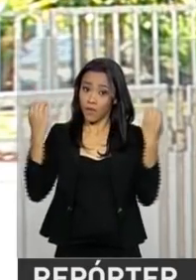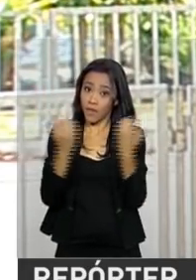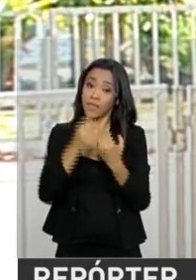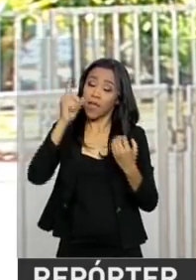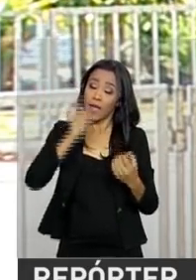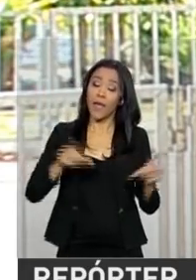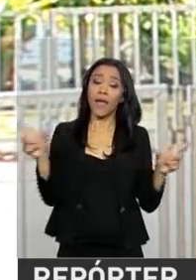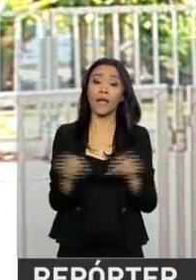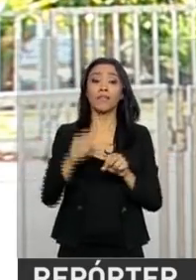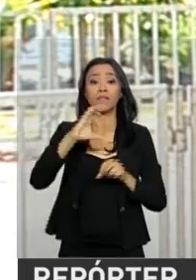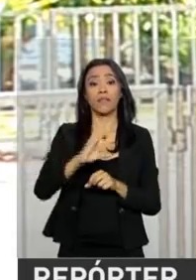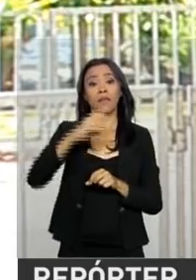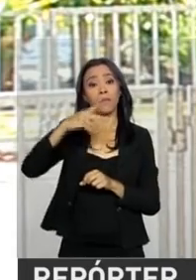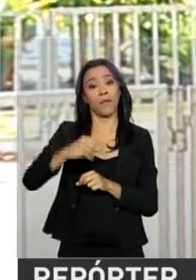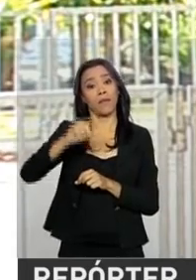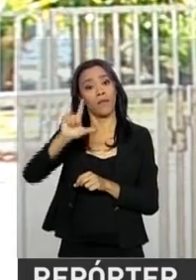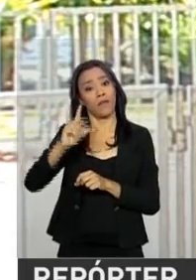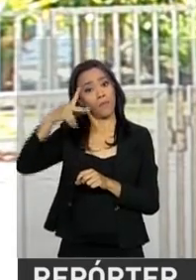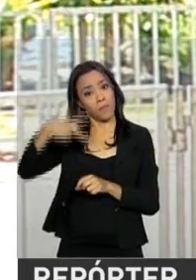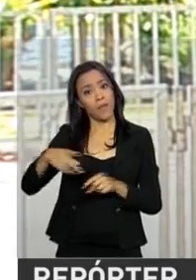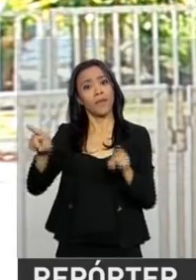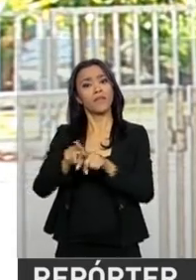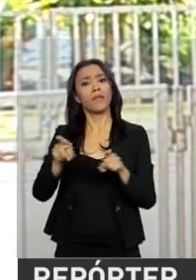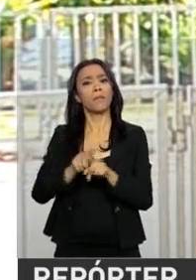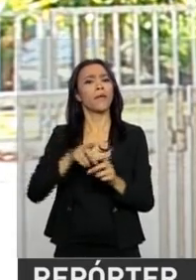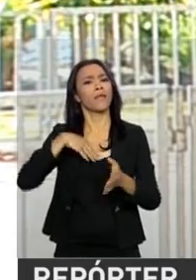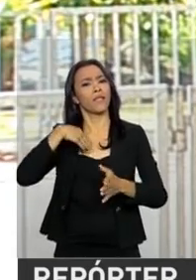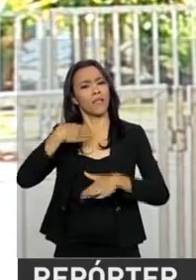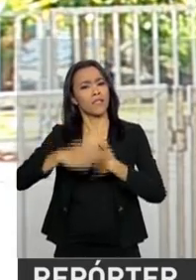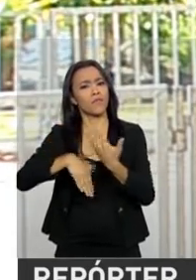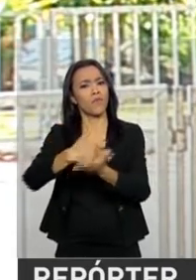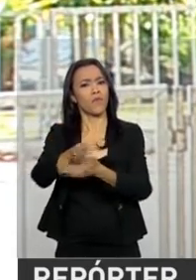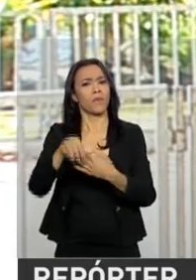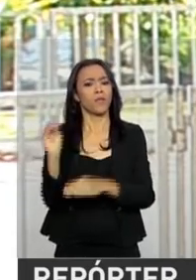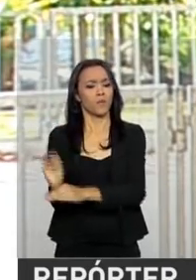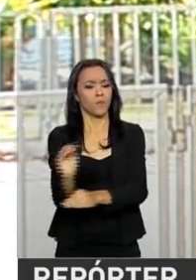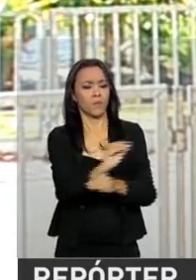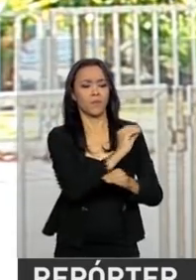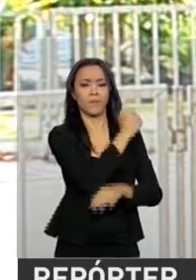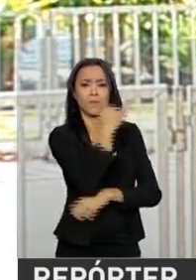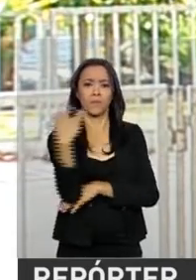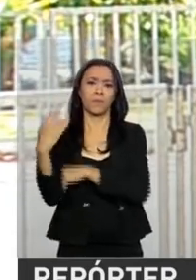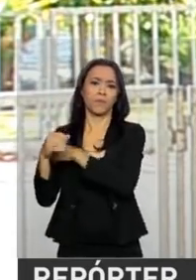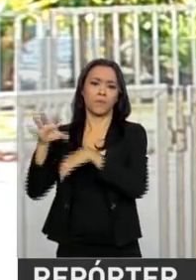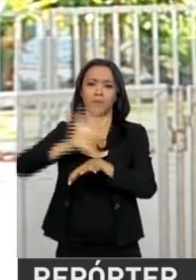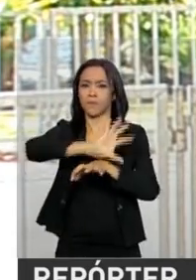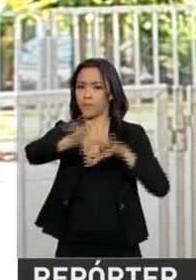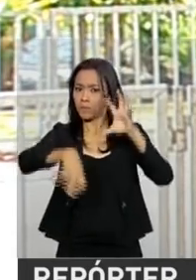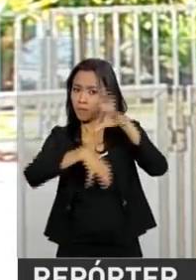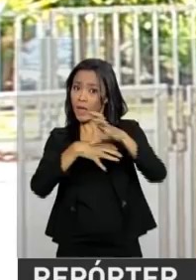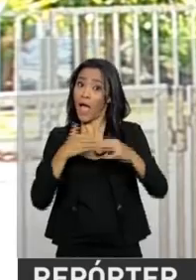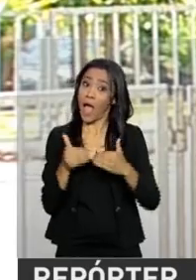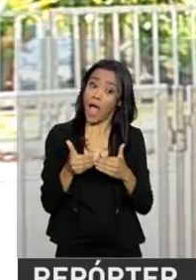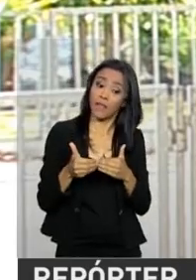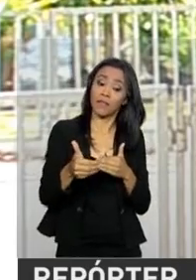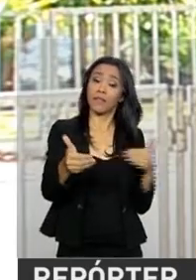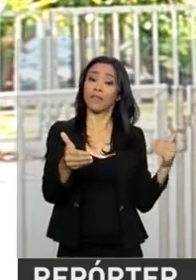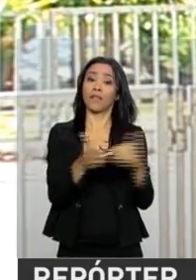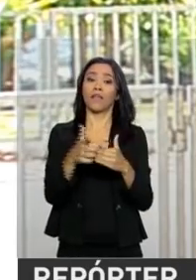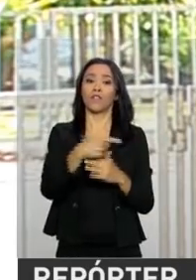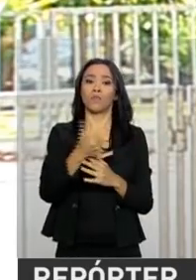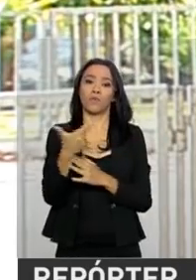cplp e a agenda para o desenvolvimento sustentável em 2030 E ontem à noite os